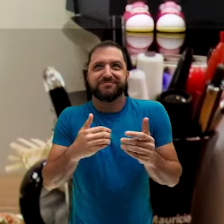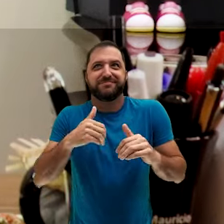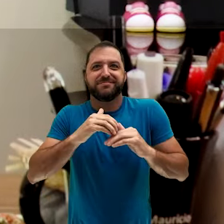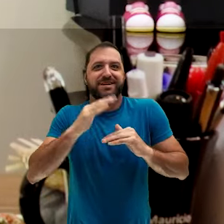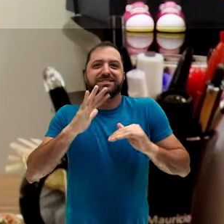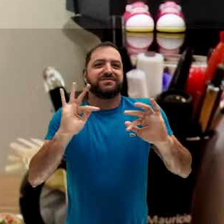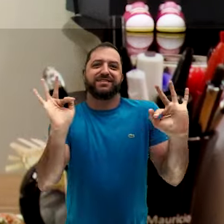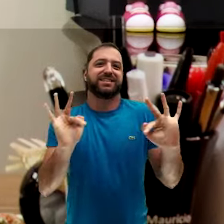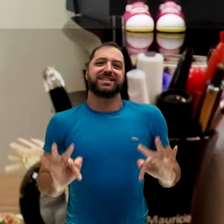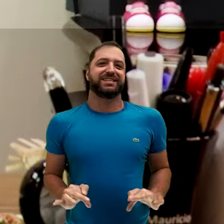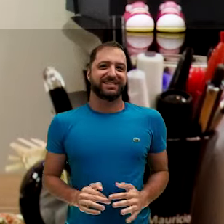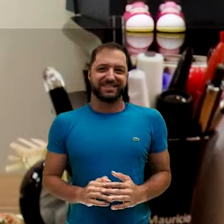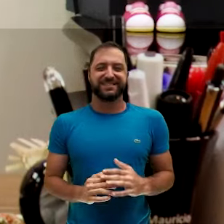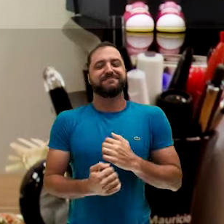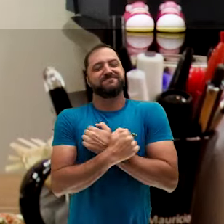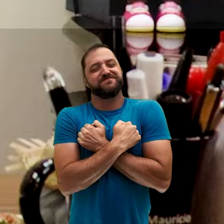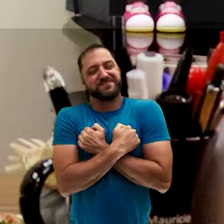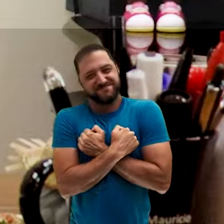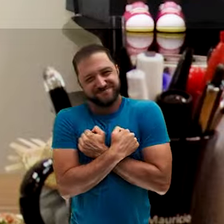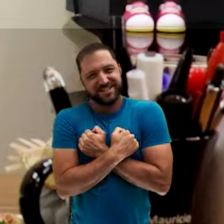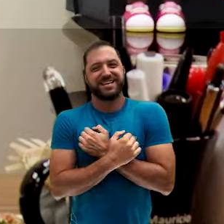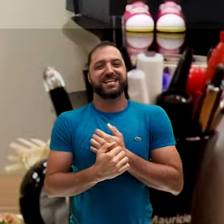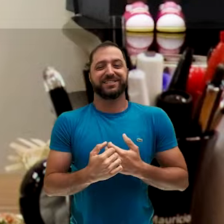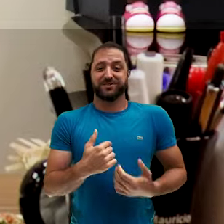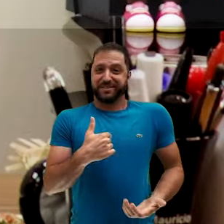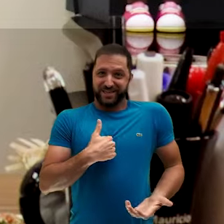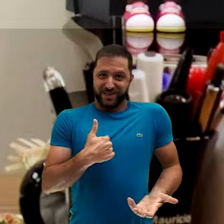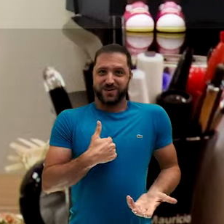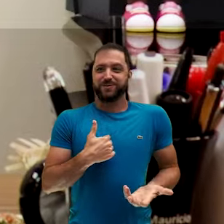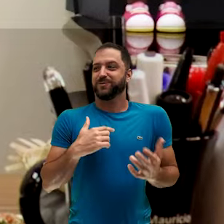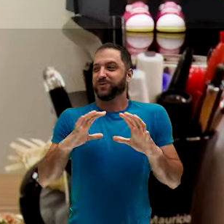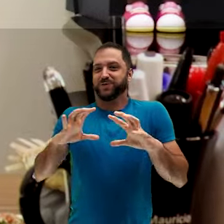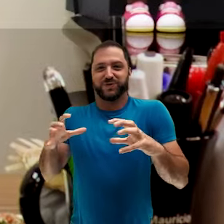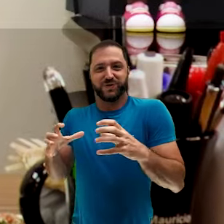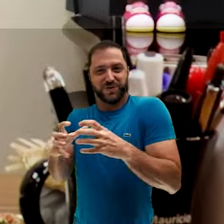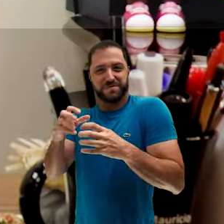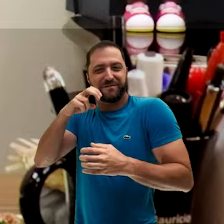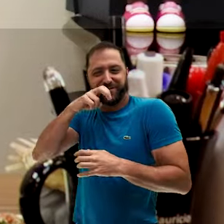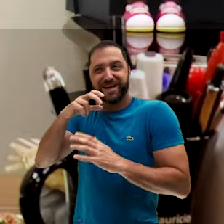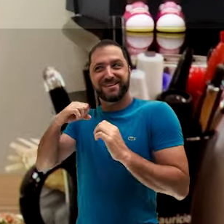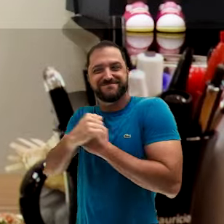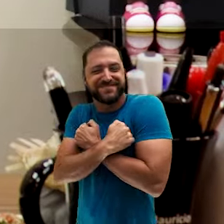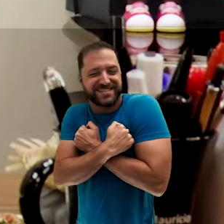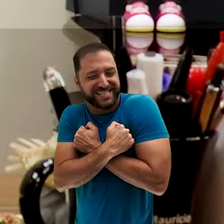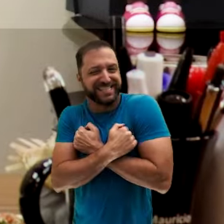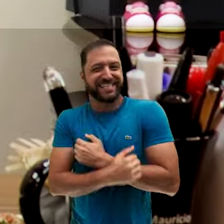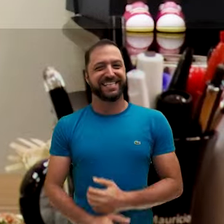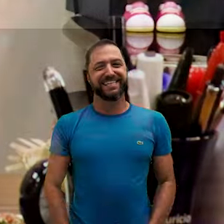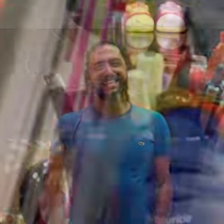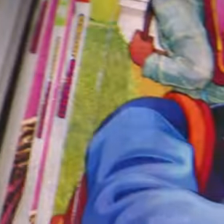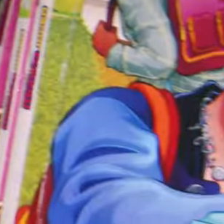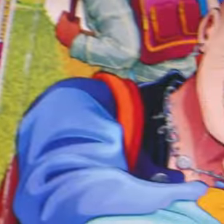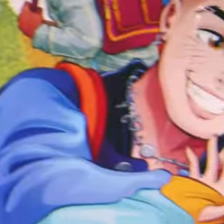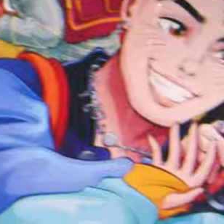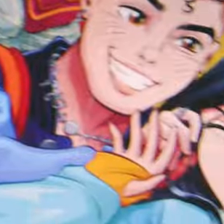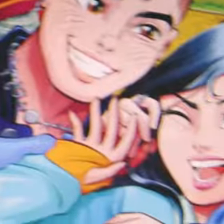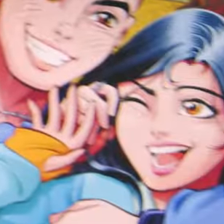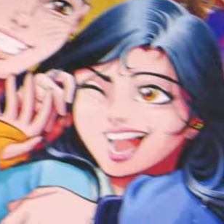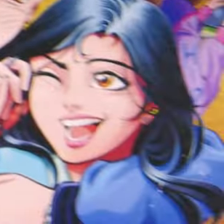uma pessoa mais feliz. Um grande abraço meu e de toda a turminha, então.